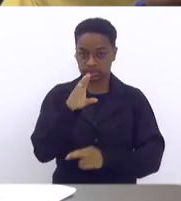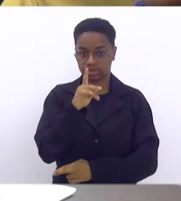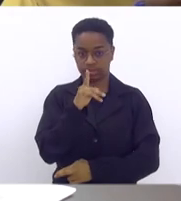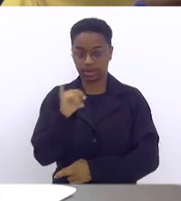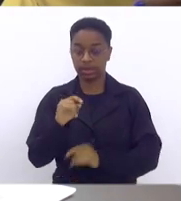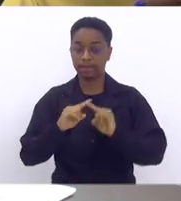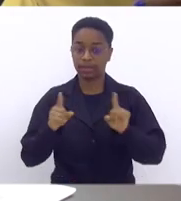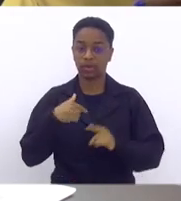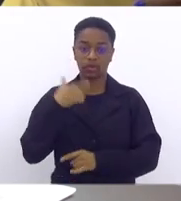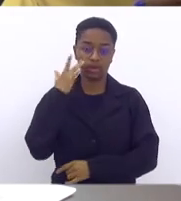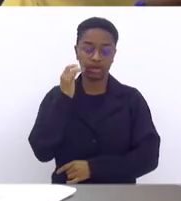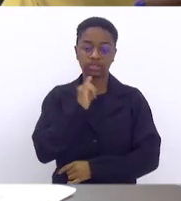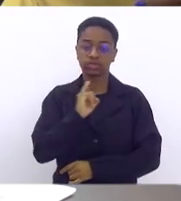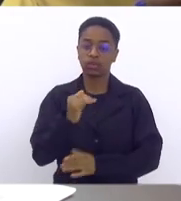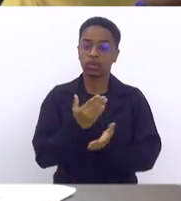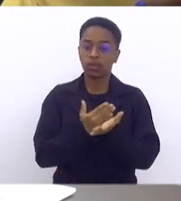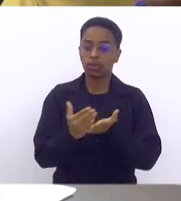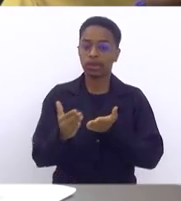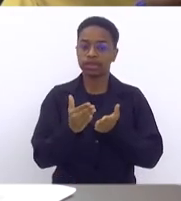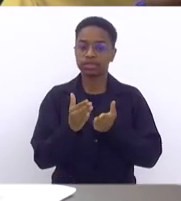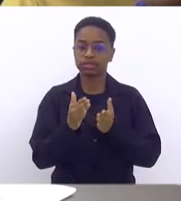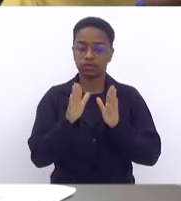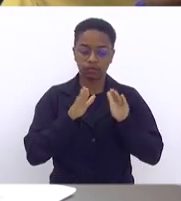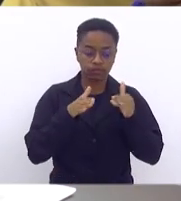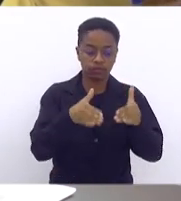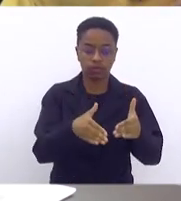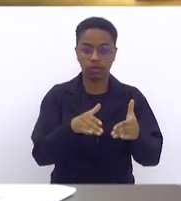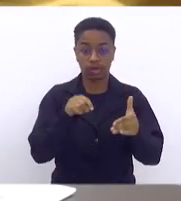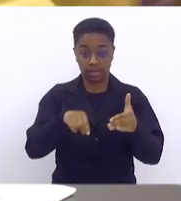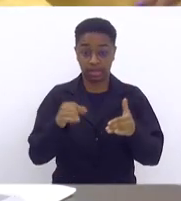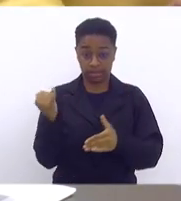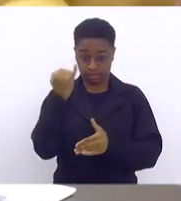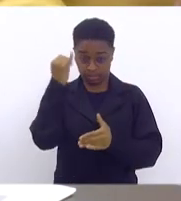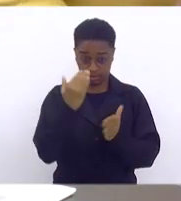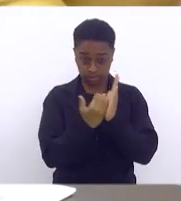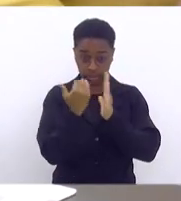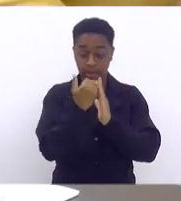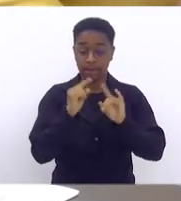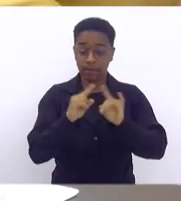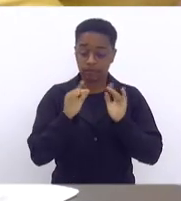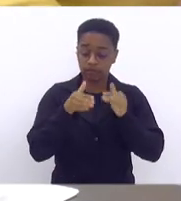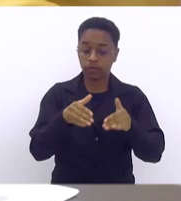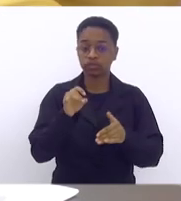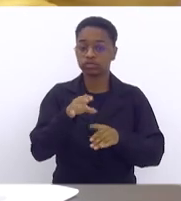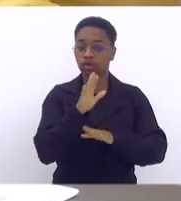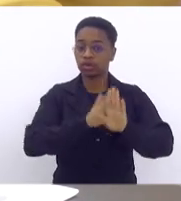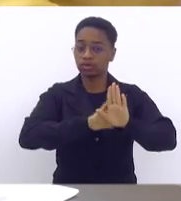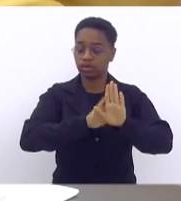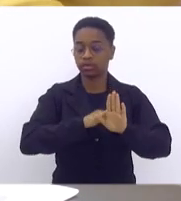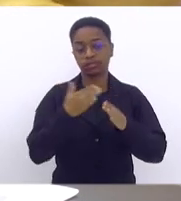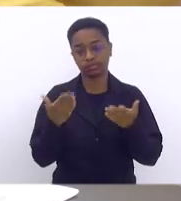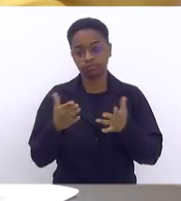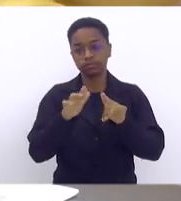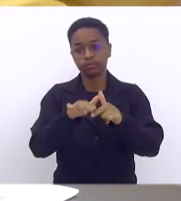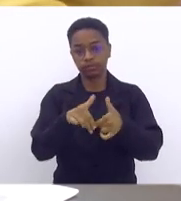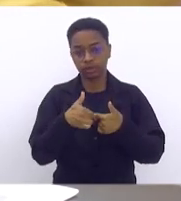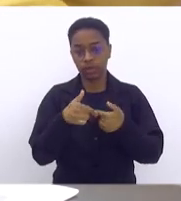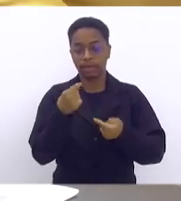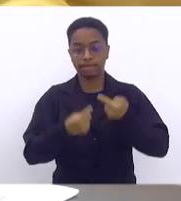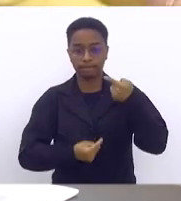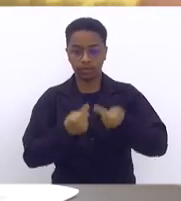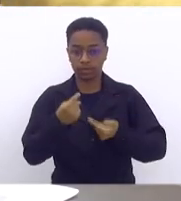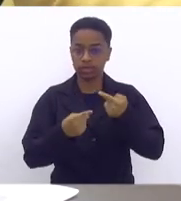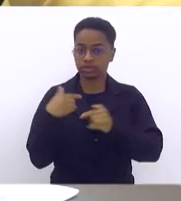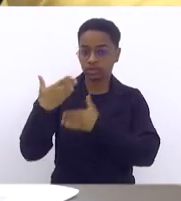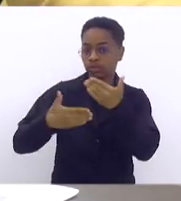que quando a gente começa a levar uma CPI com tão importância como essa tem para o lado ideológico, aí é por isso que a política